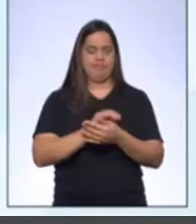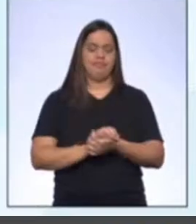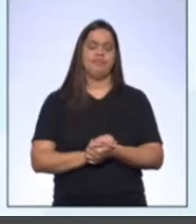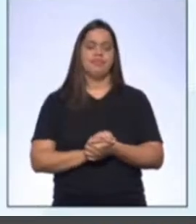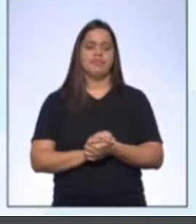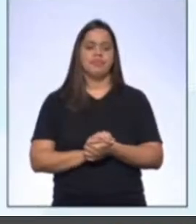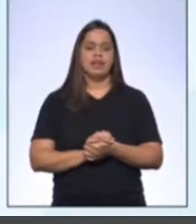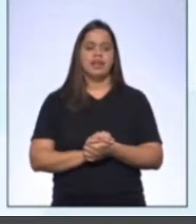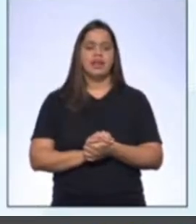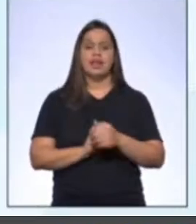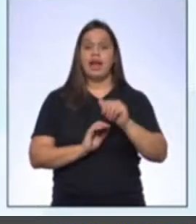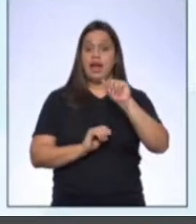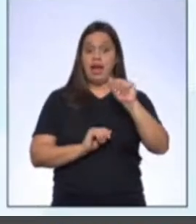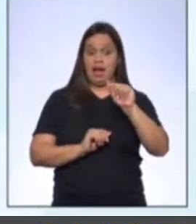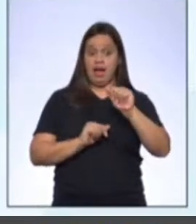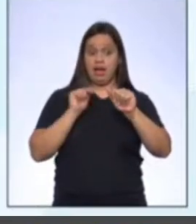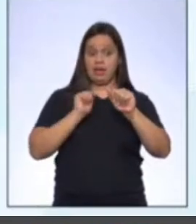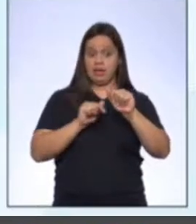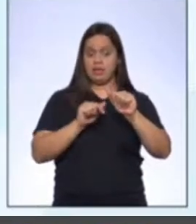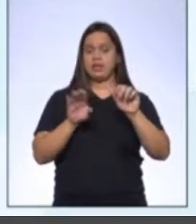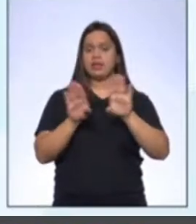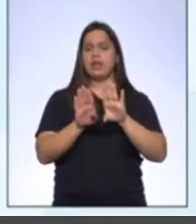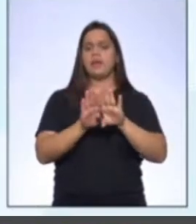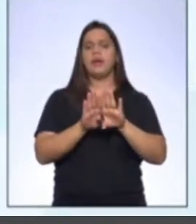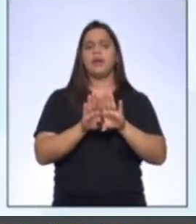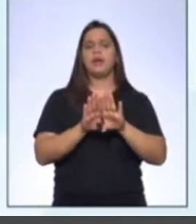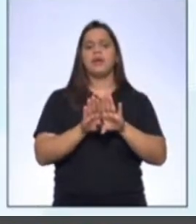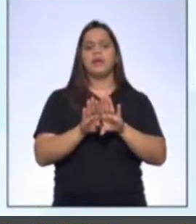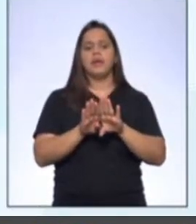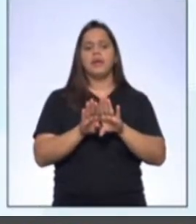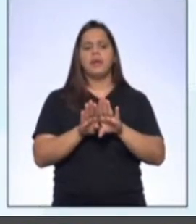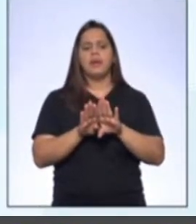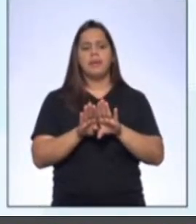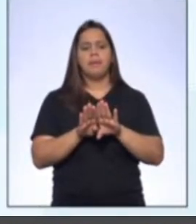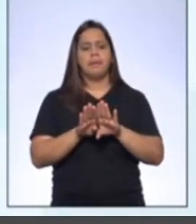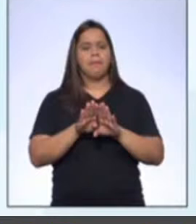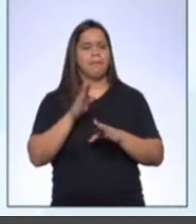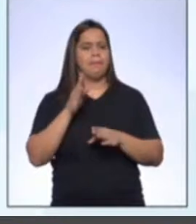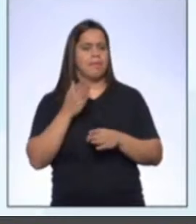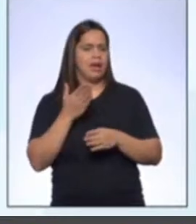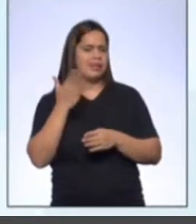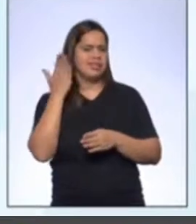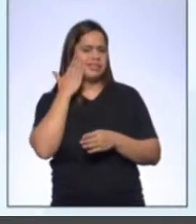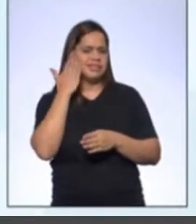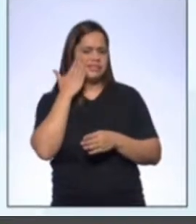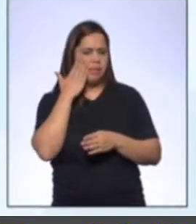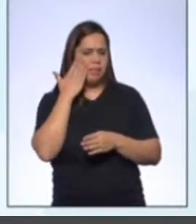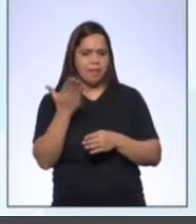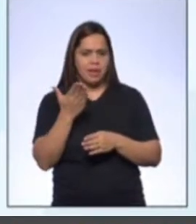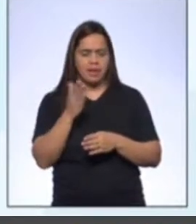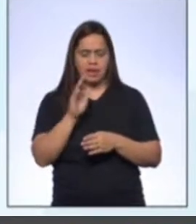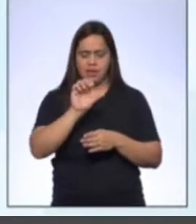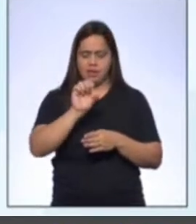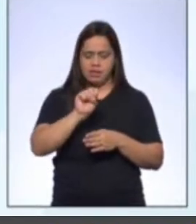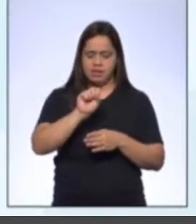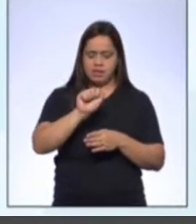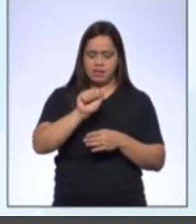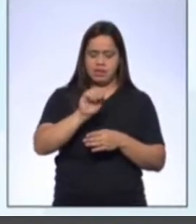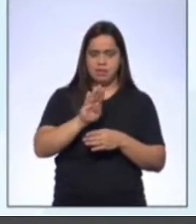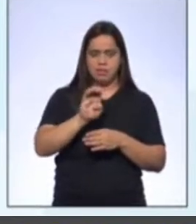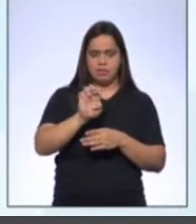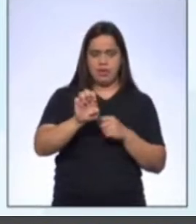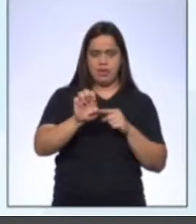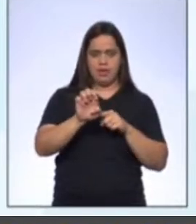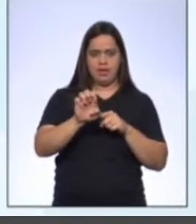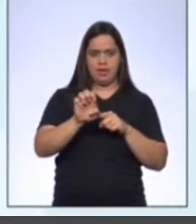gente tem a alternativa A, para se saber disso tudo. Nossa, é muito comum também o pessoal falar assim, para se